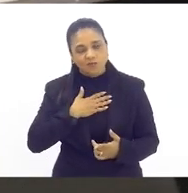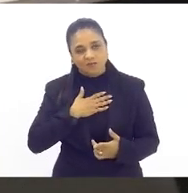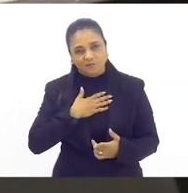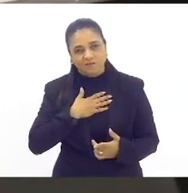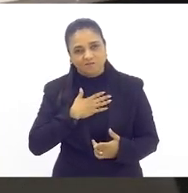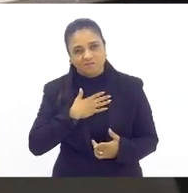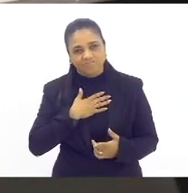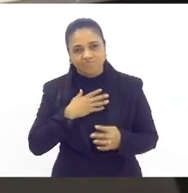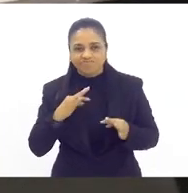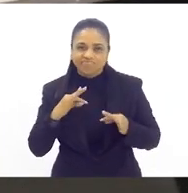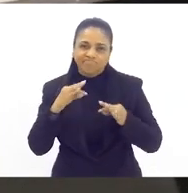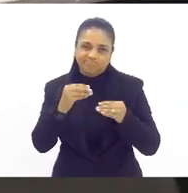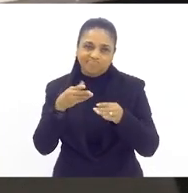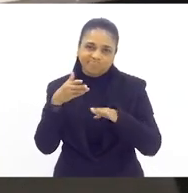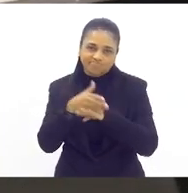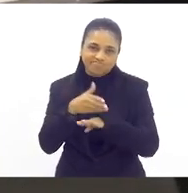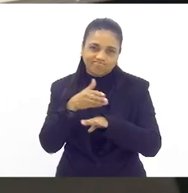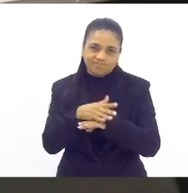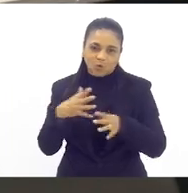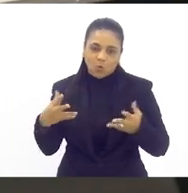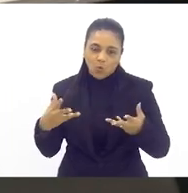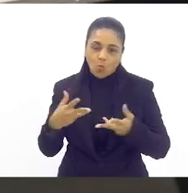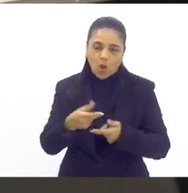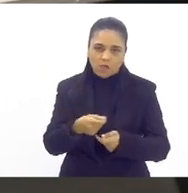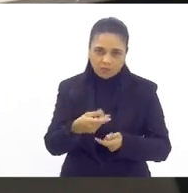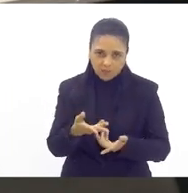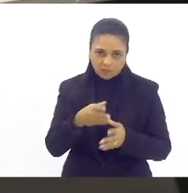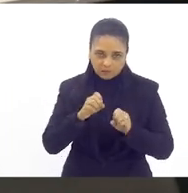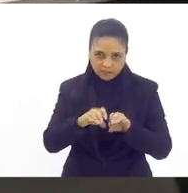que todos tivessem acesso a mais qualidade